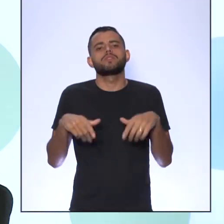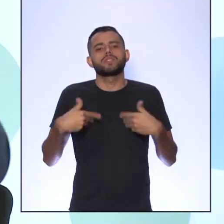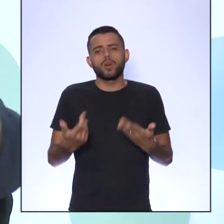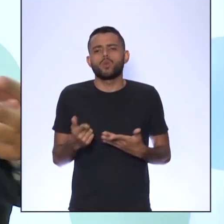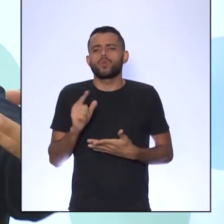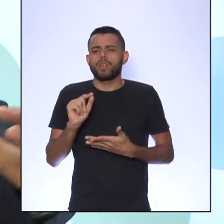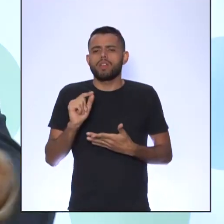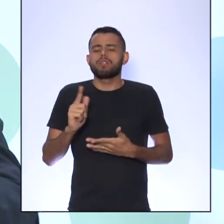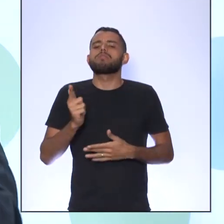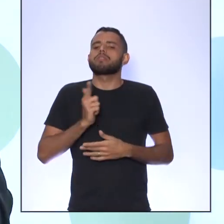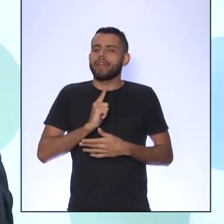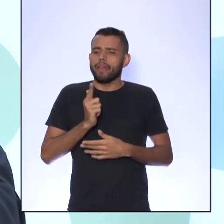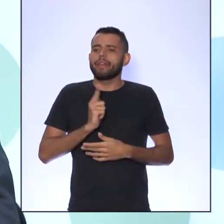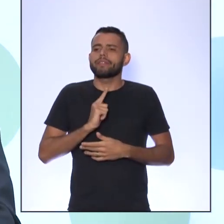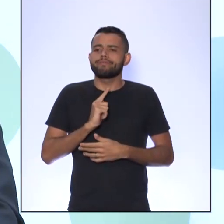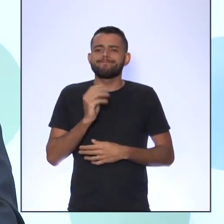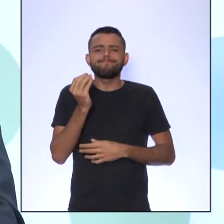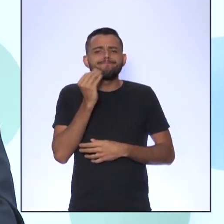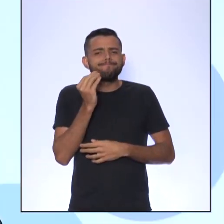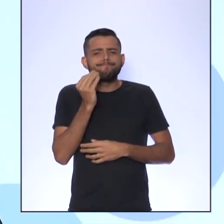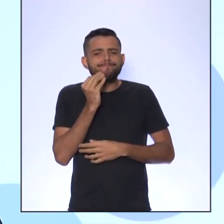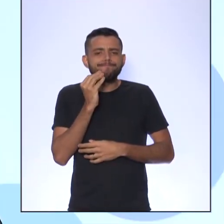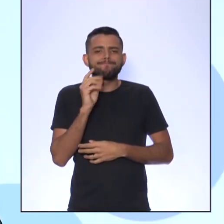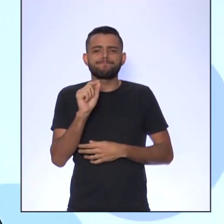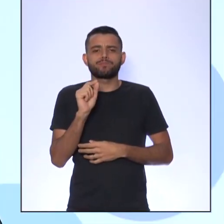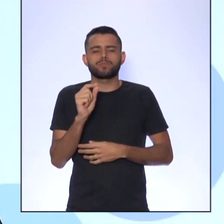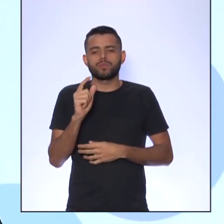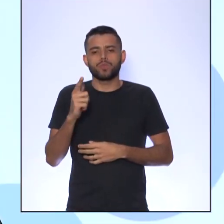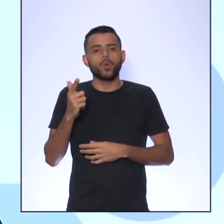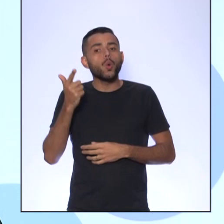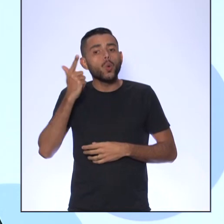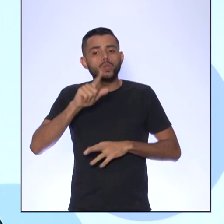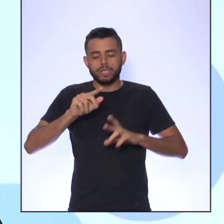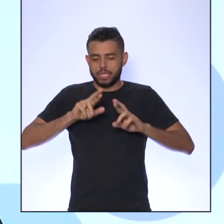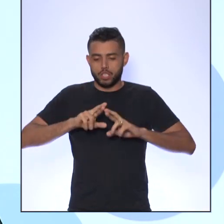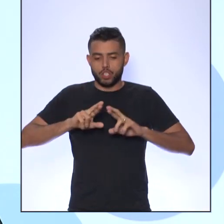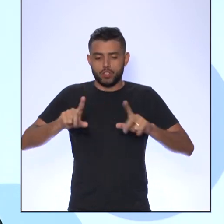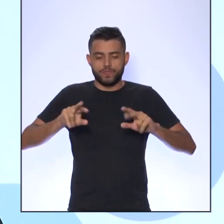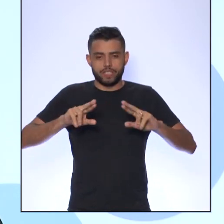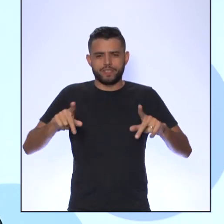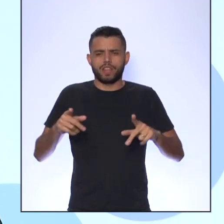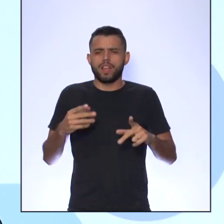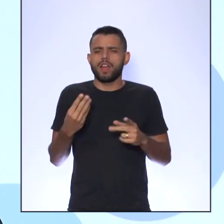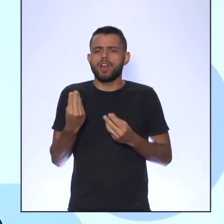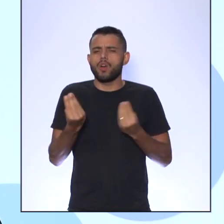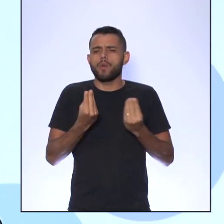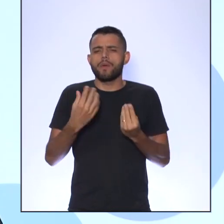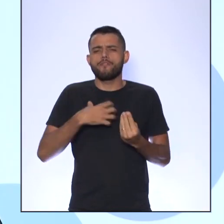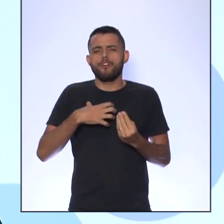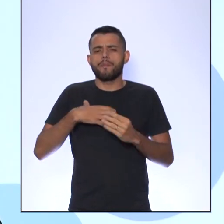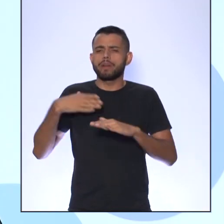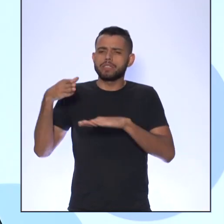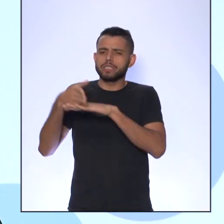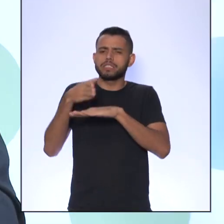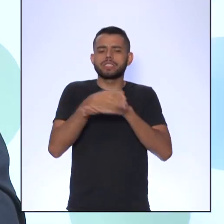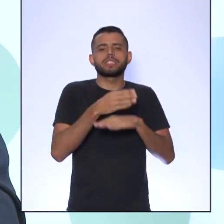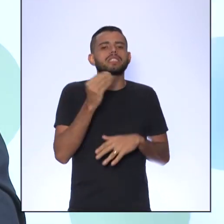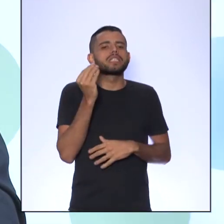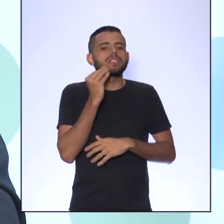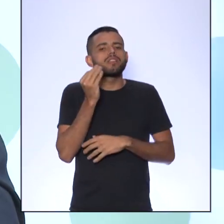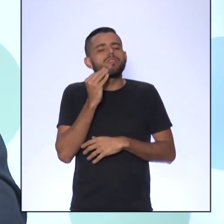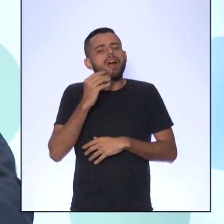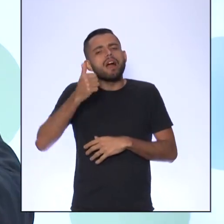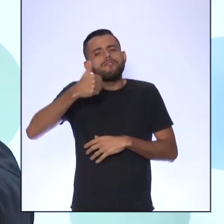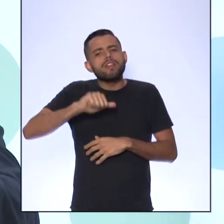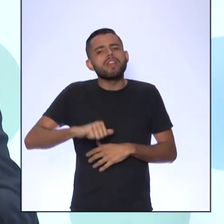realmente uma tentativa, né, de você diversificar as formas de ingresso, buscando avaliar